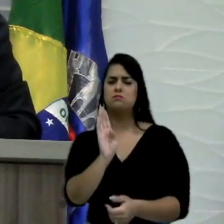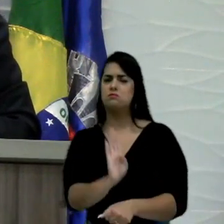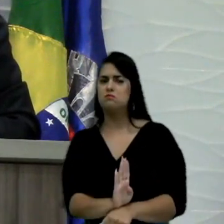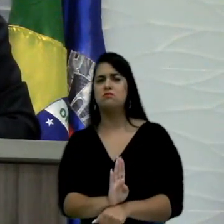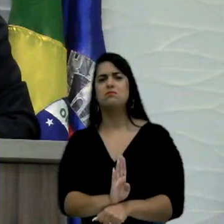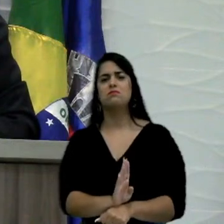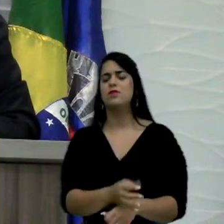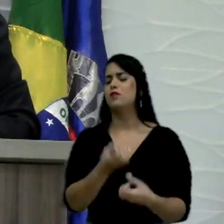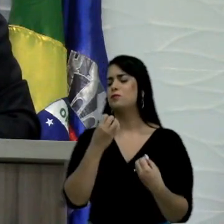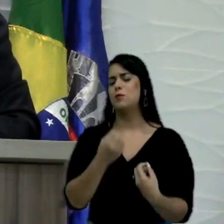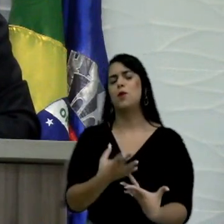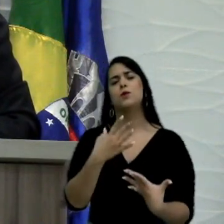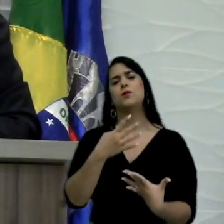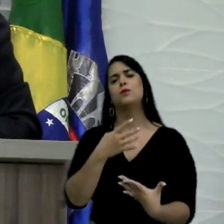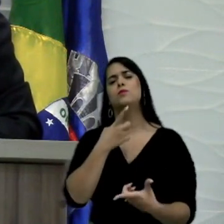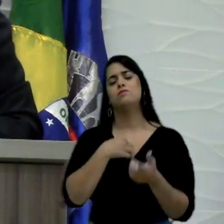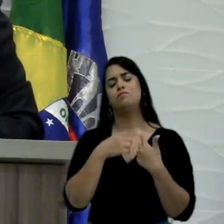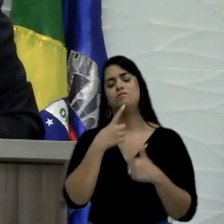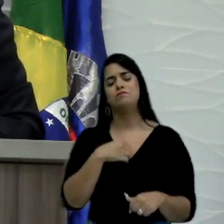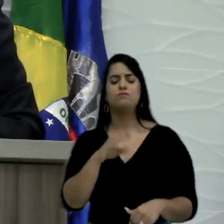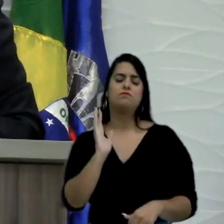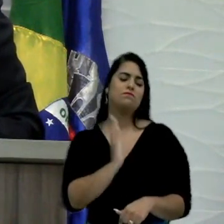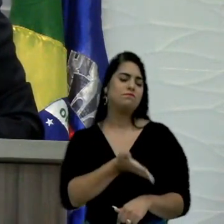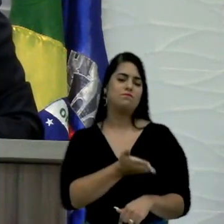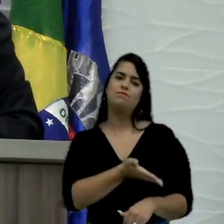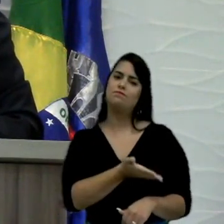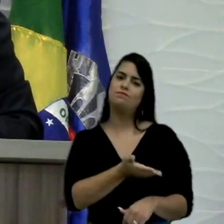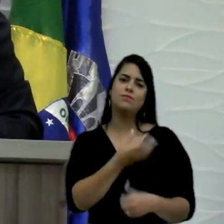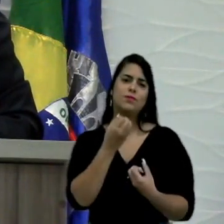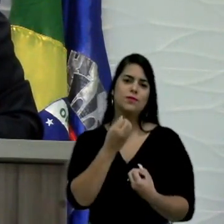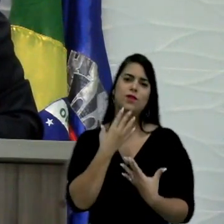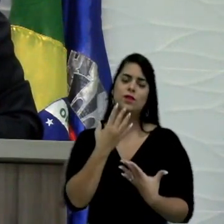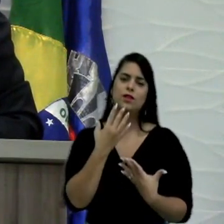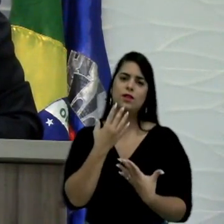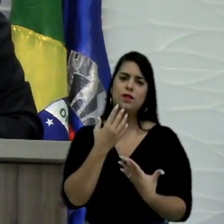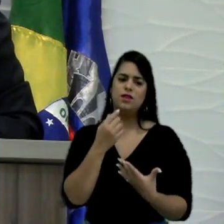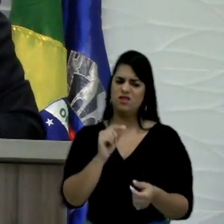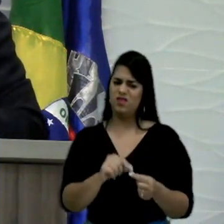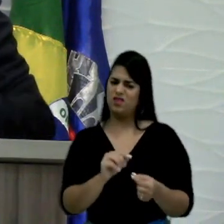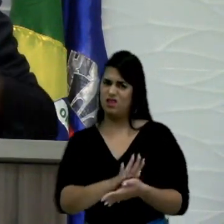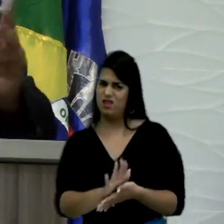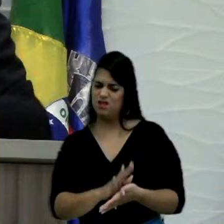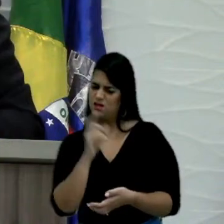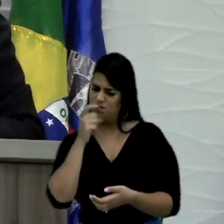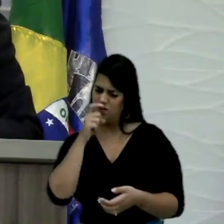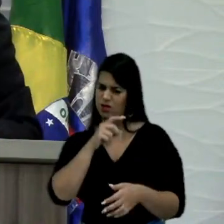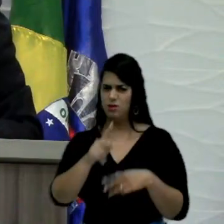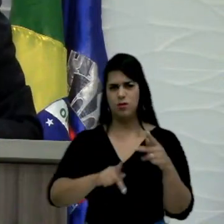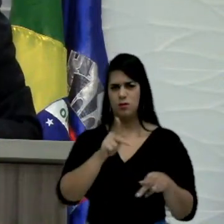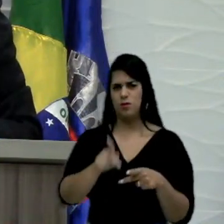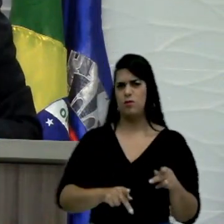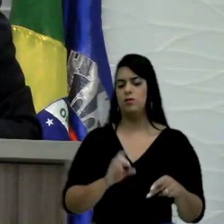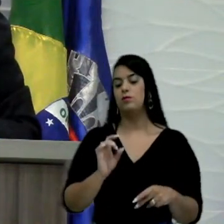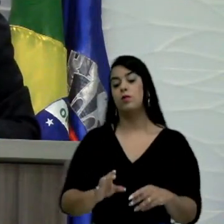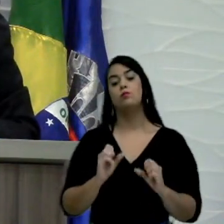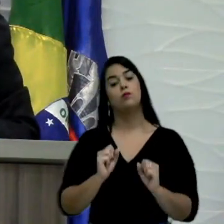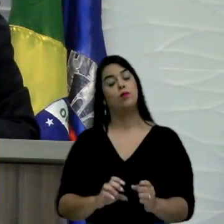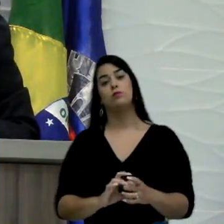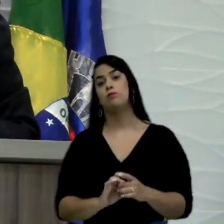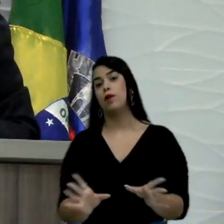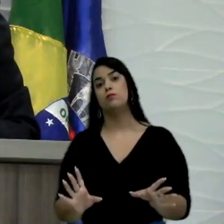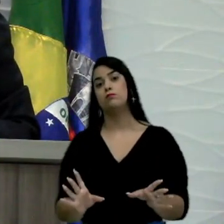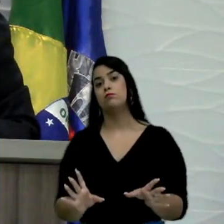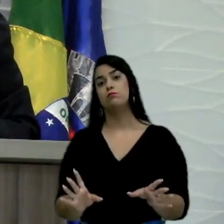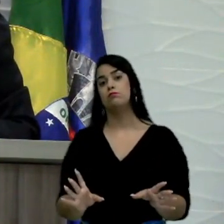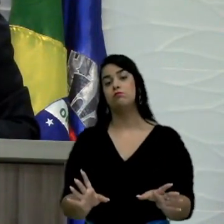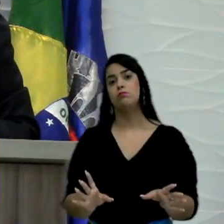coração. Agora, eu não faço nada para iludir a população, só faço aquilo que eu posso. Se você me procurar, se eu disser